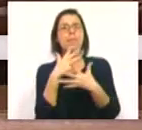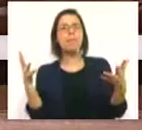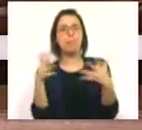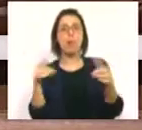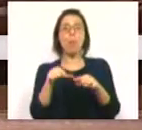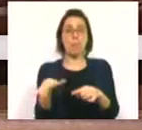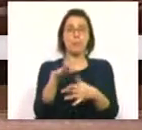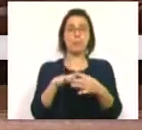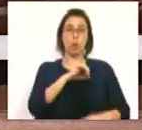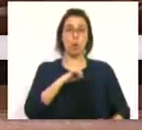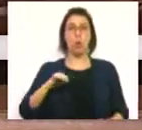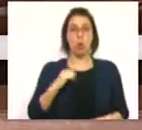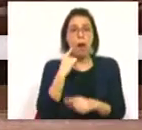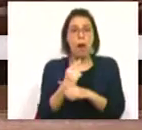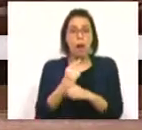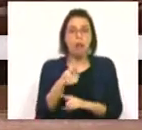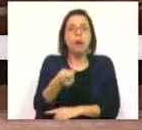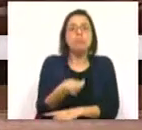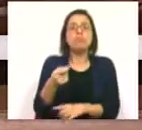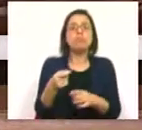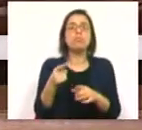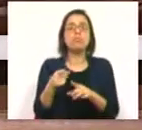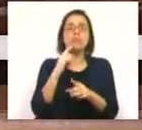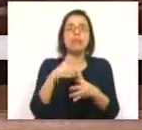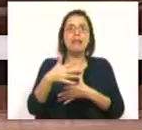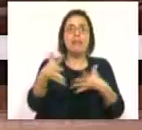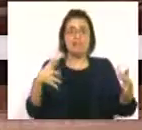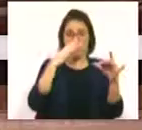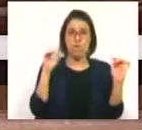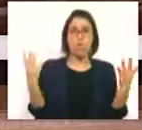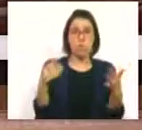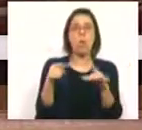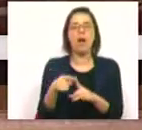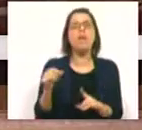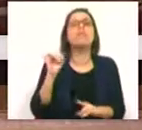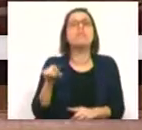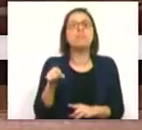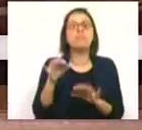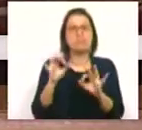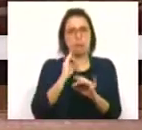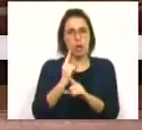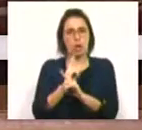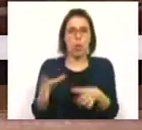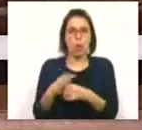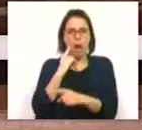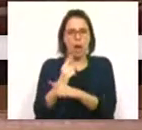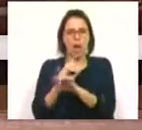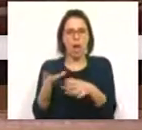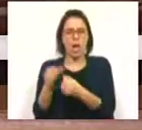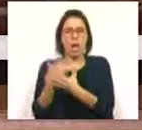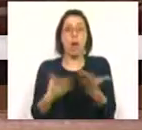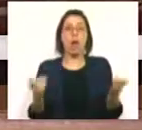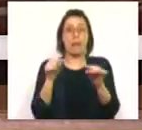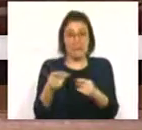parte dos casos, os proprietários ou arrendatários das extensas áreas de produção florestal são exatamente esses grupos económicos. E